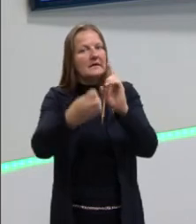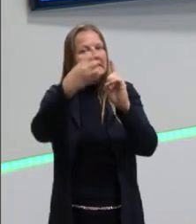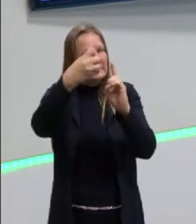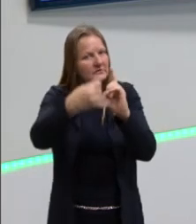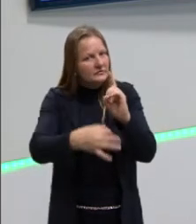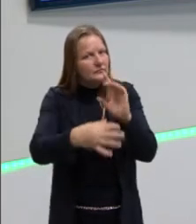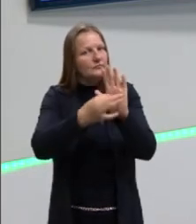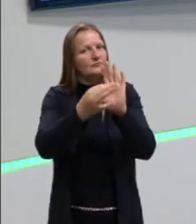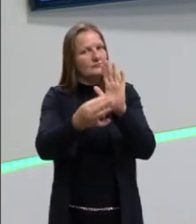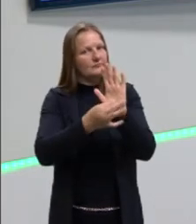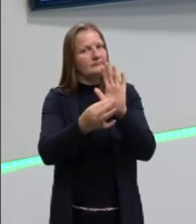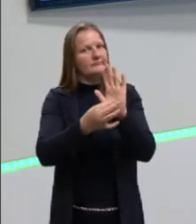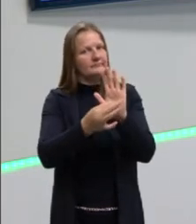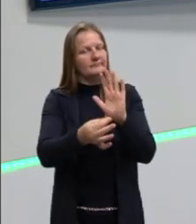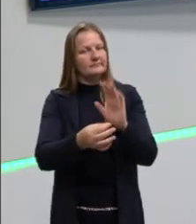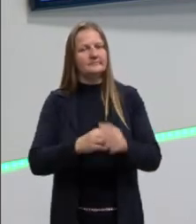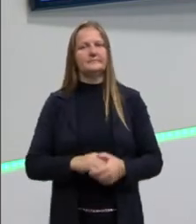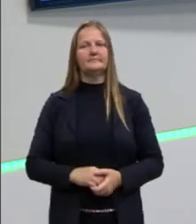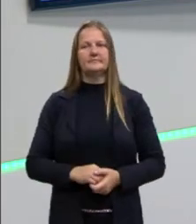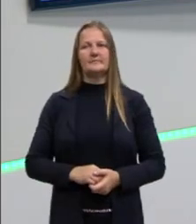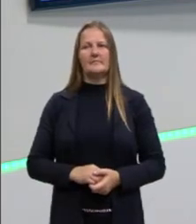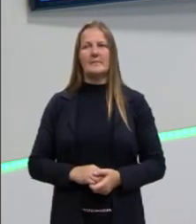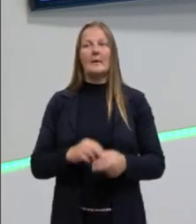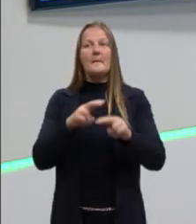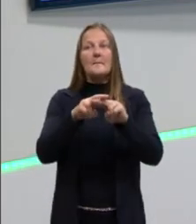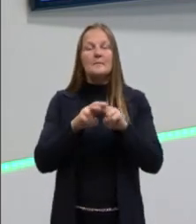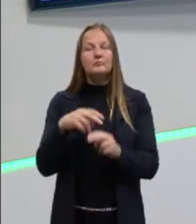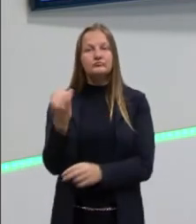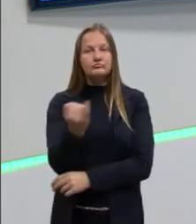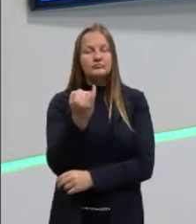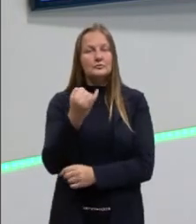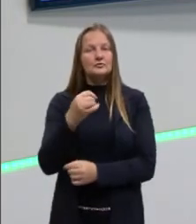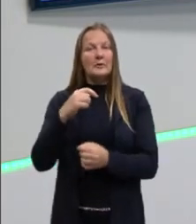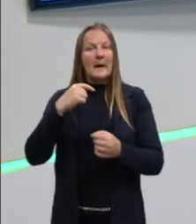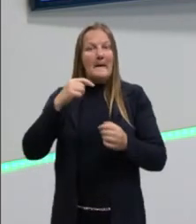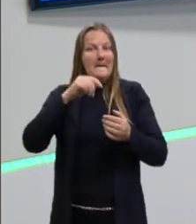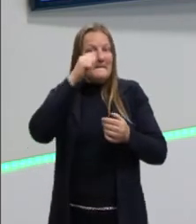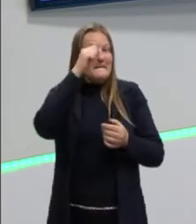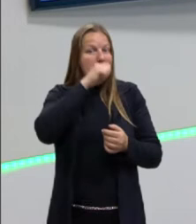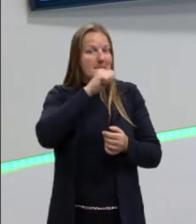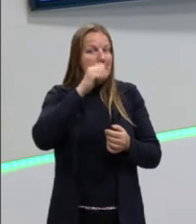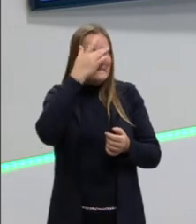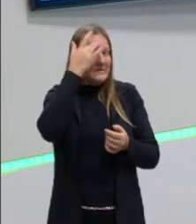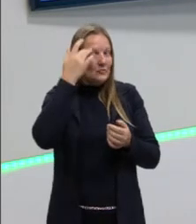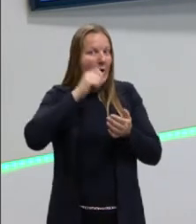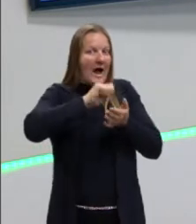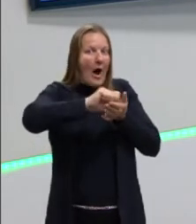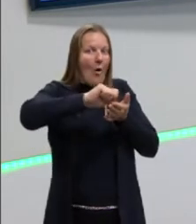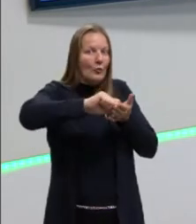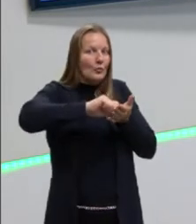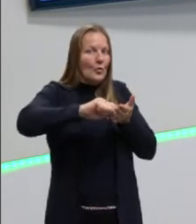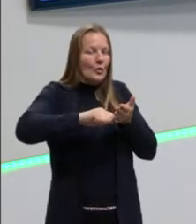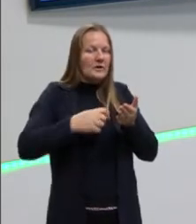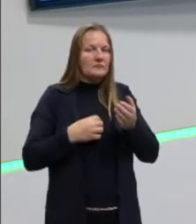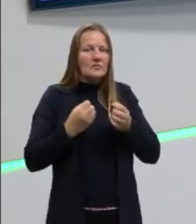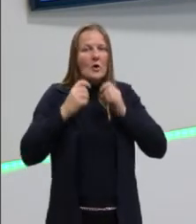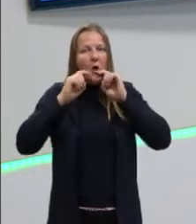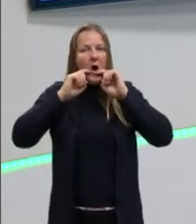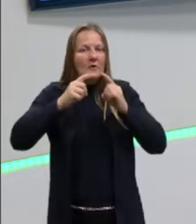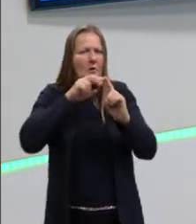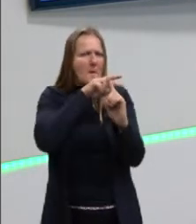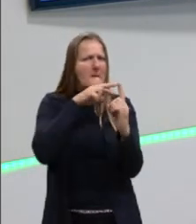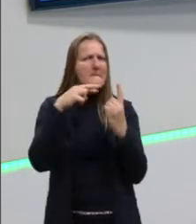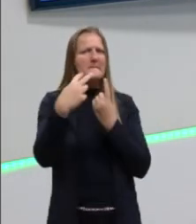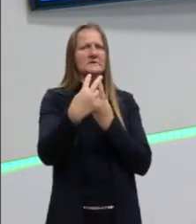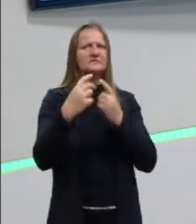de dissertativo argumentativo em que o autor se posicione de maneira crítica sobre aquela problemática